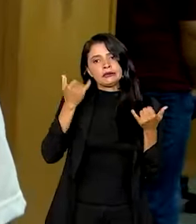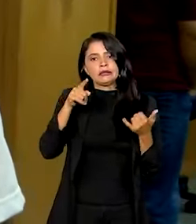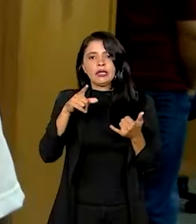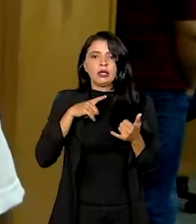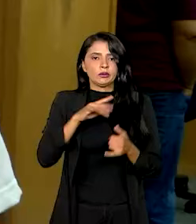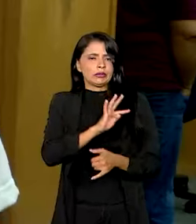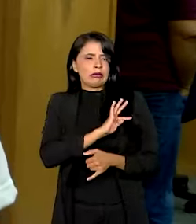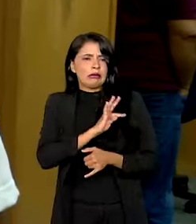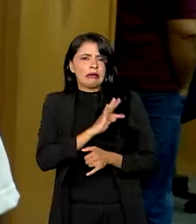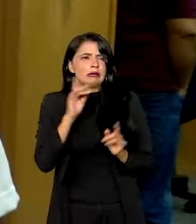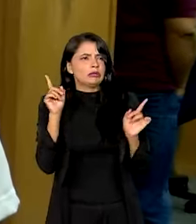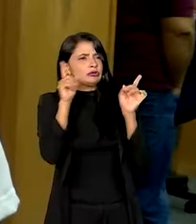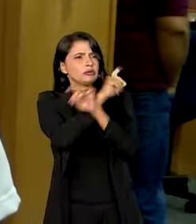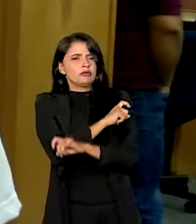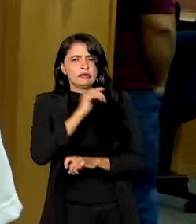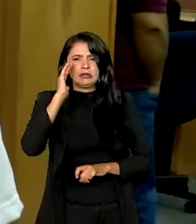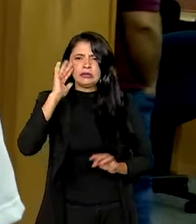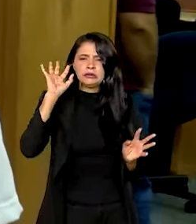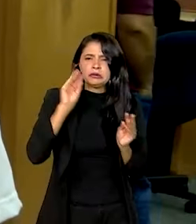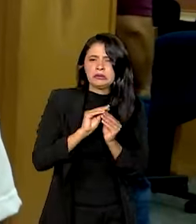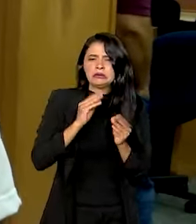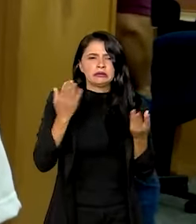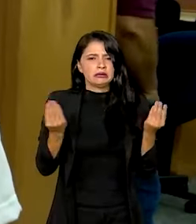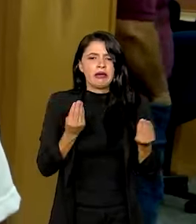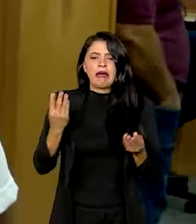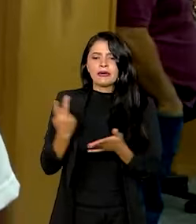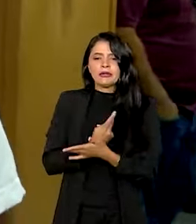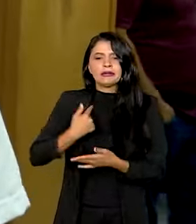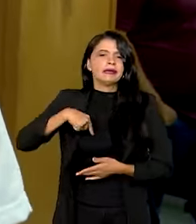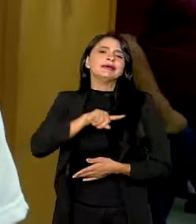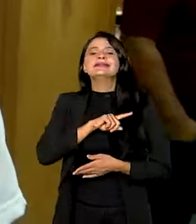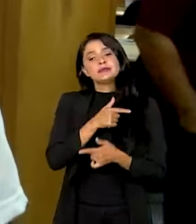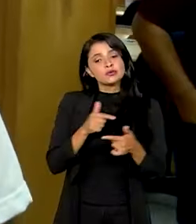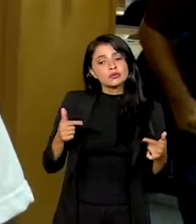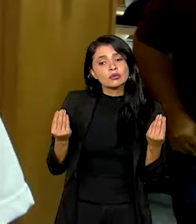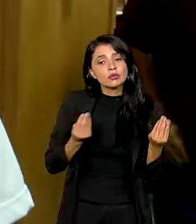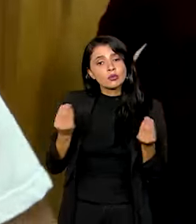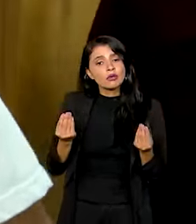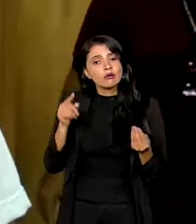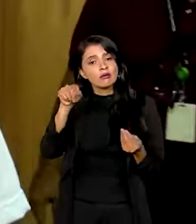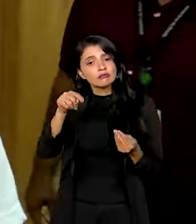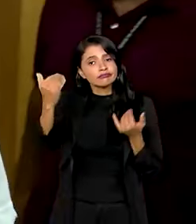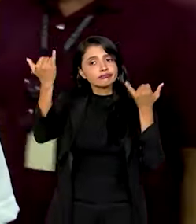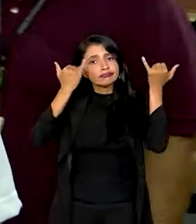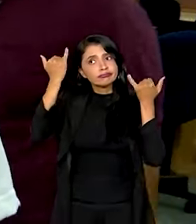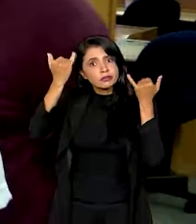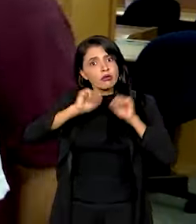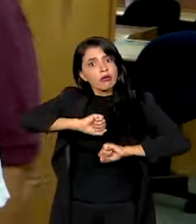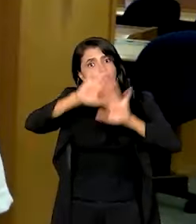fala técnica, onde a gente não consegue compreender e a gente acaba não tendo uma